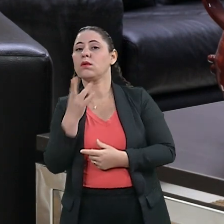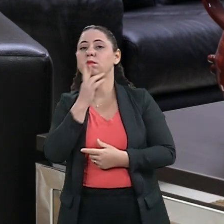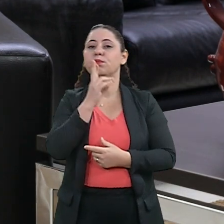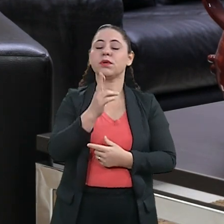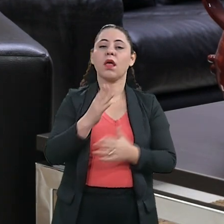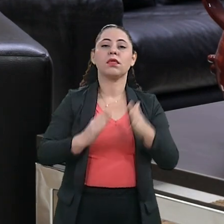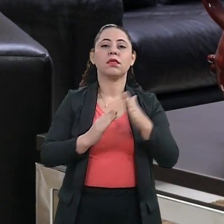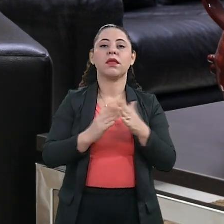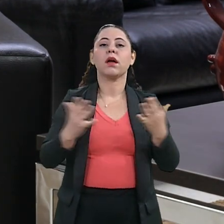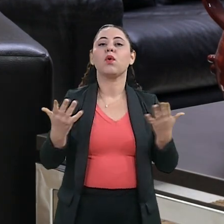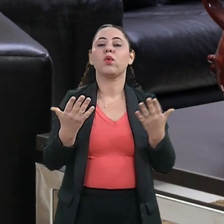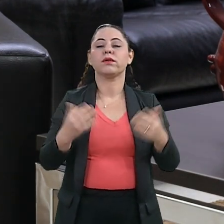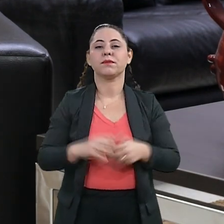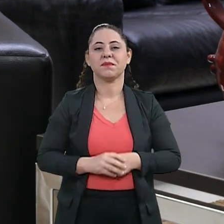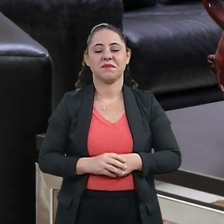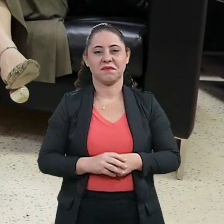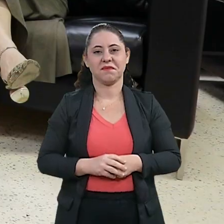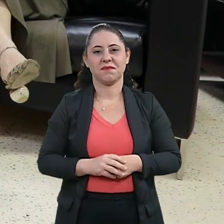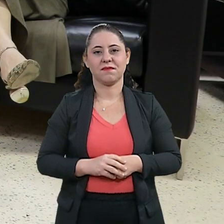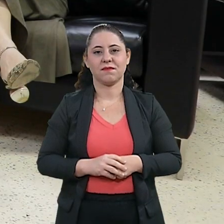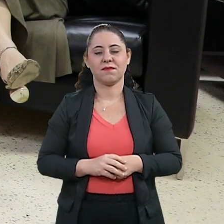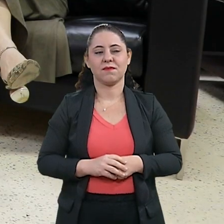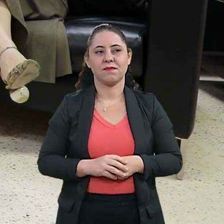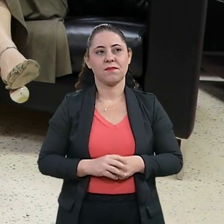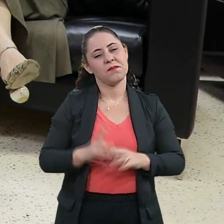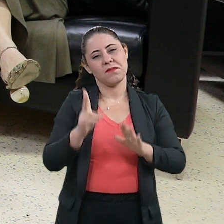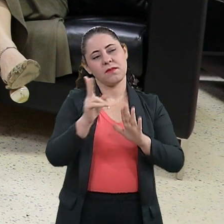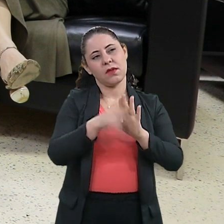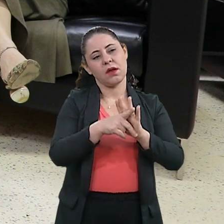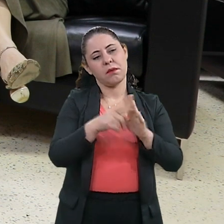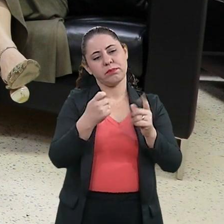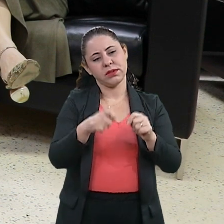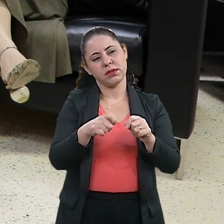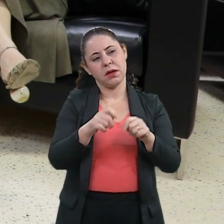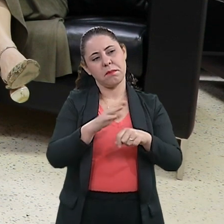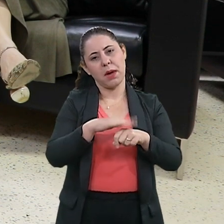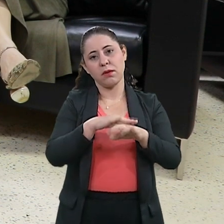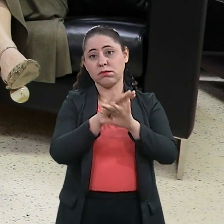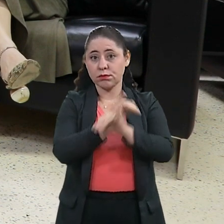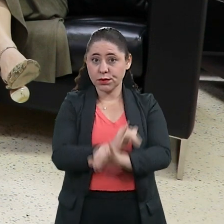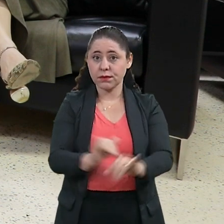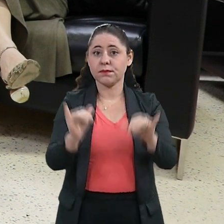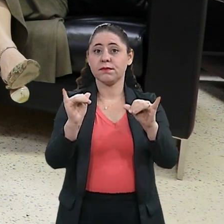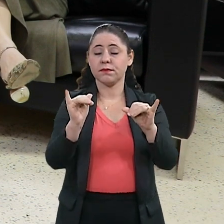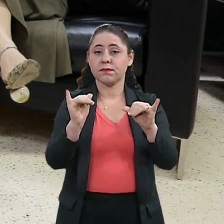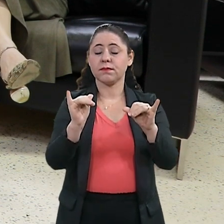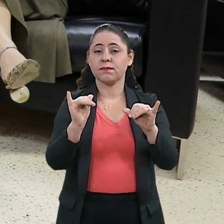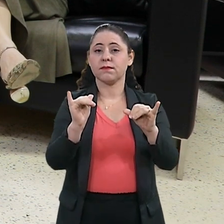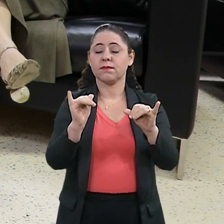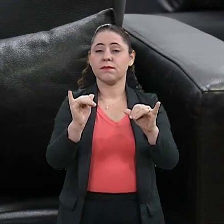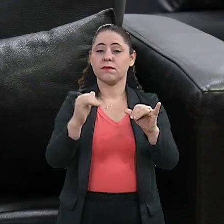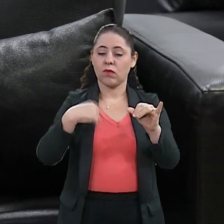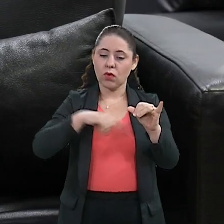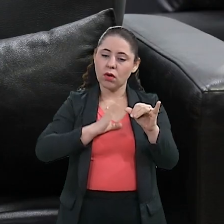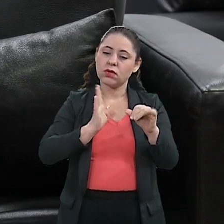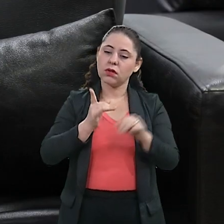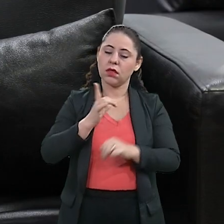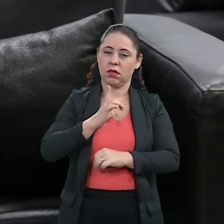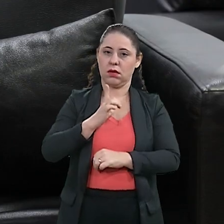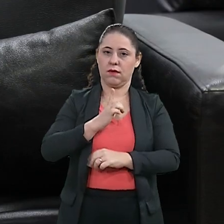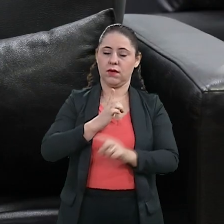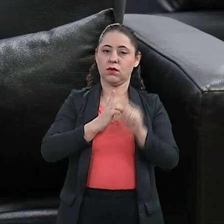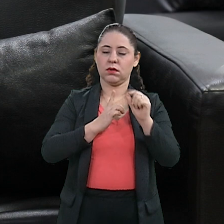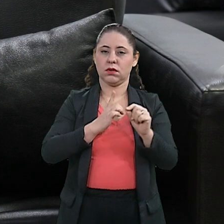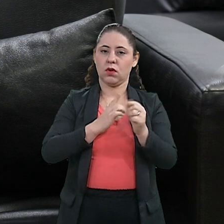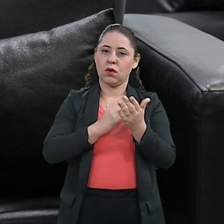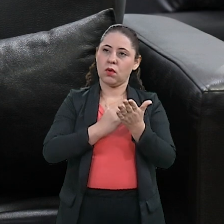quais foram os resultados até agora? O programa ele precisa ser um pouco mais divulgado, né? Nós